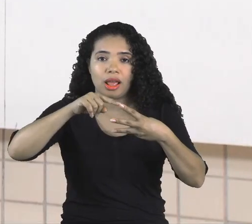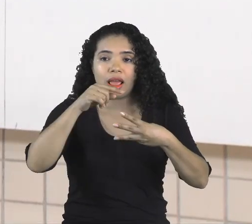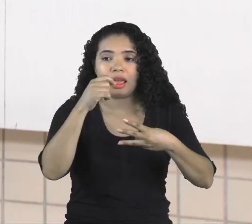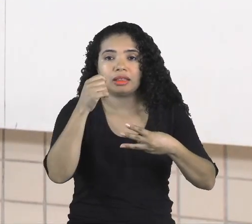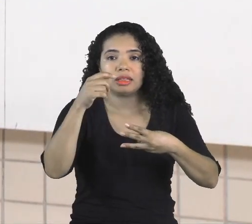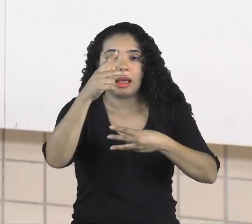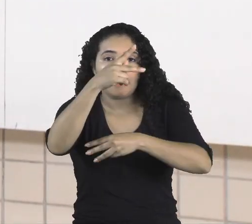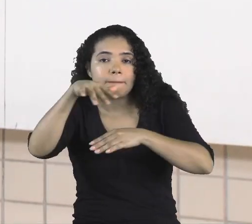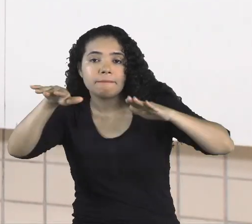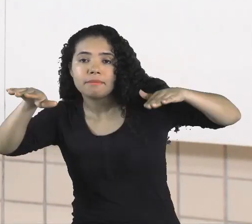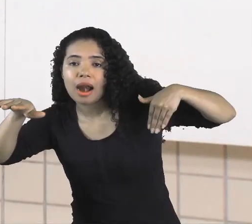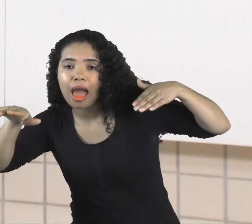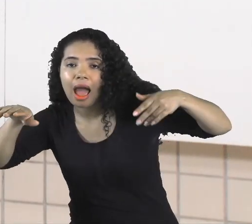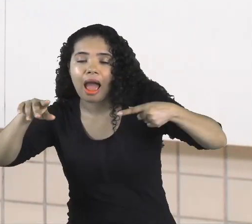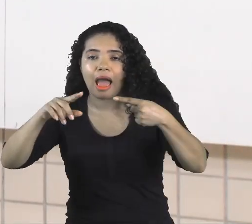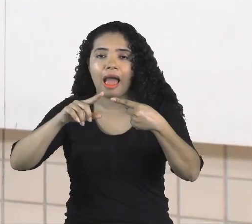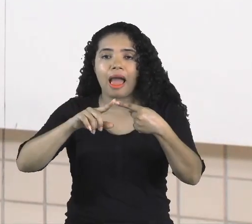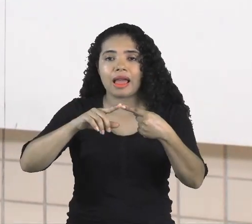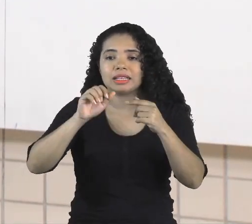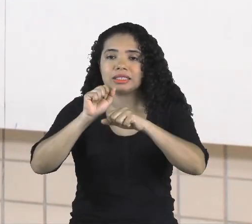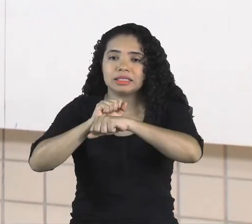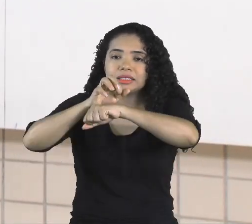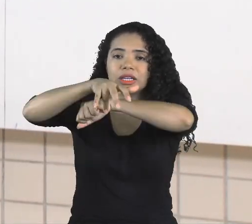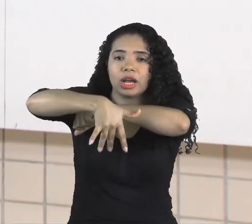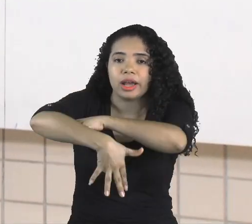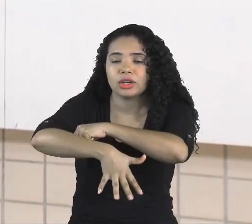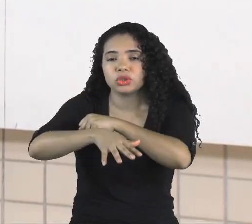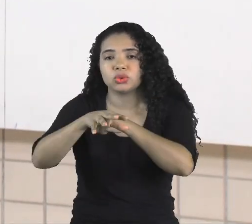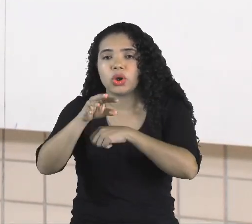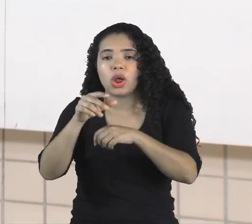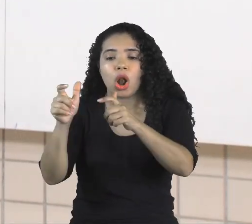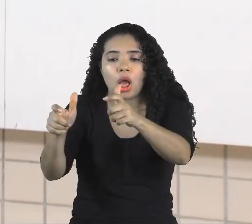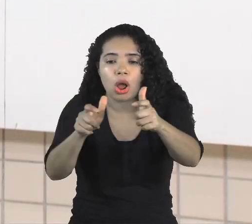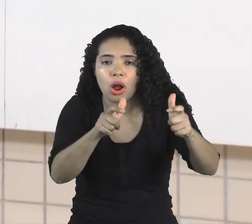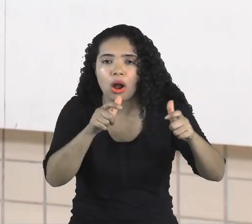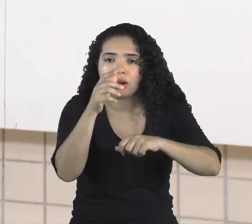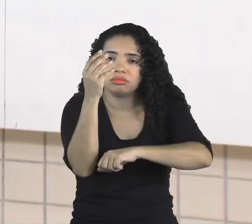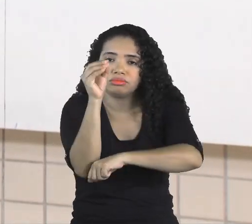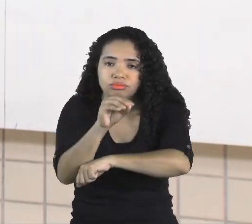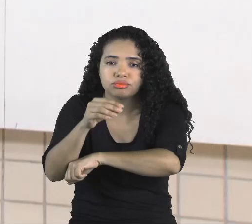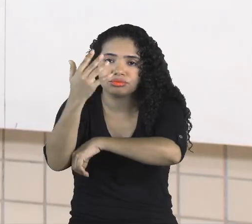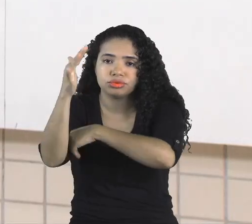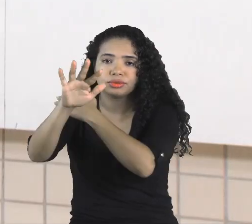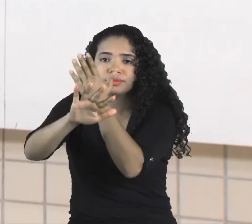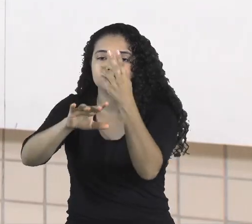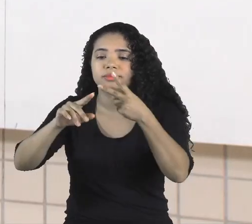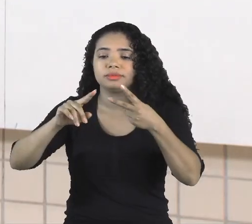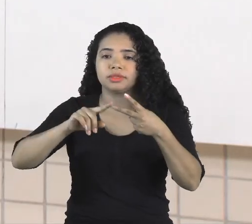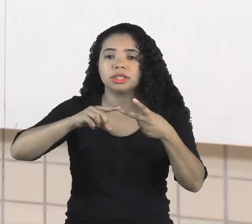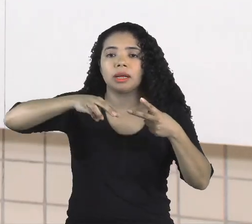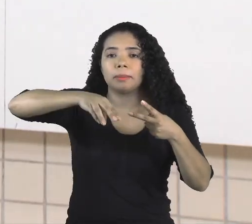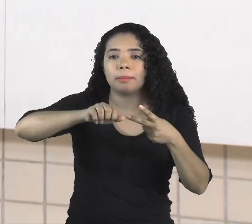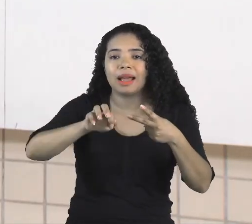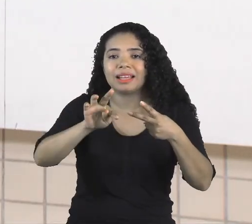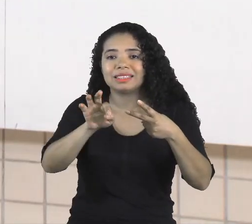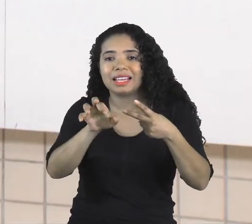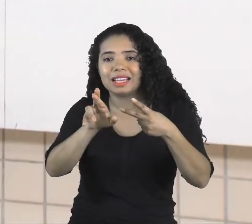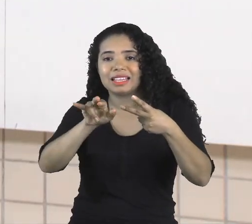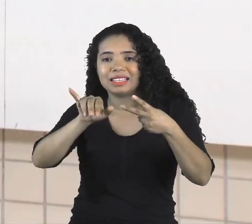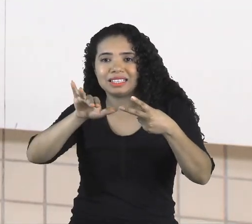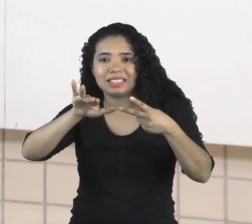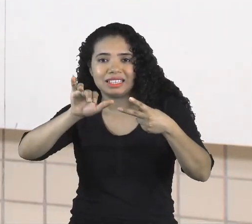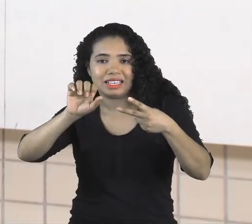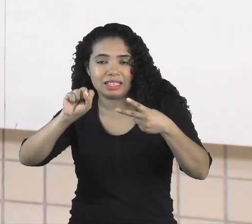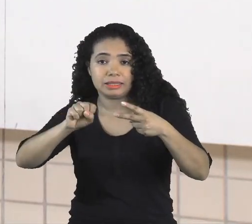nossas praias, as nossas cachoeiras, as nossas unidades de conservação. Materiais eram os nossos museus, eram